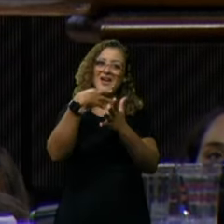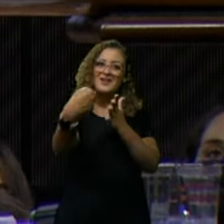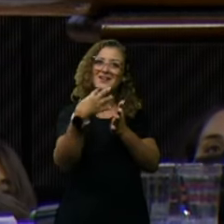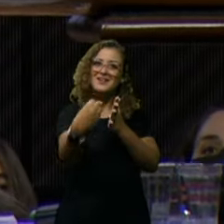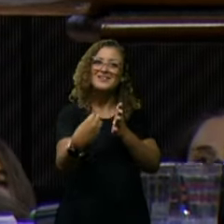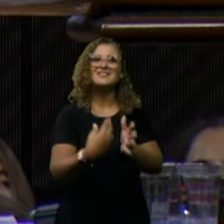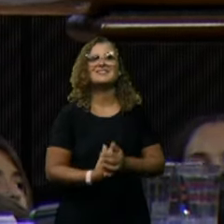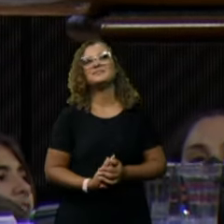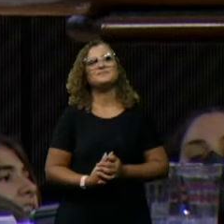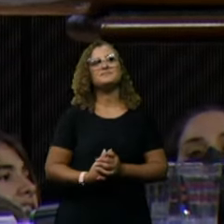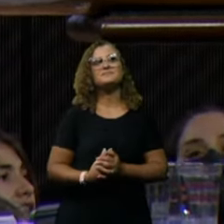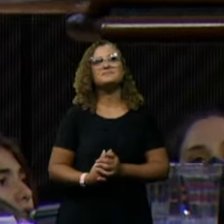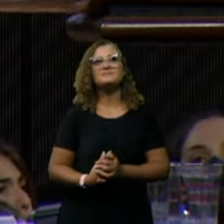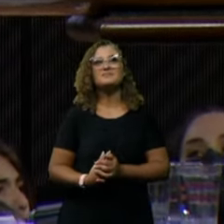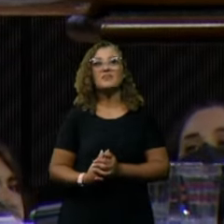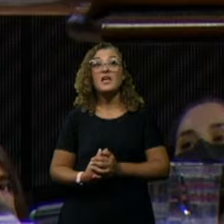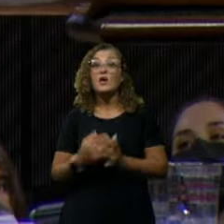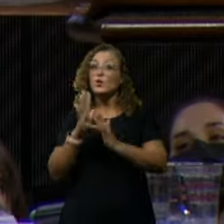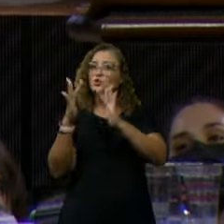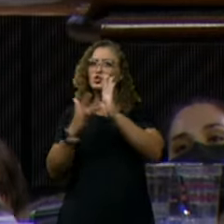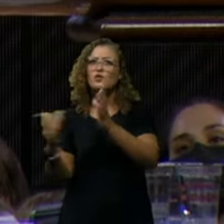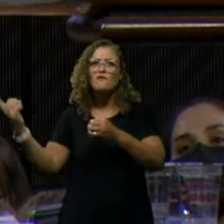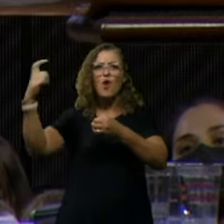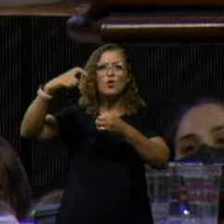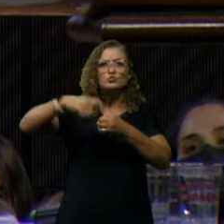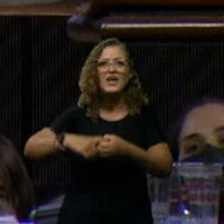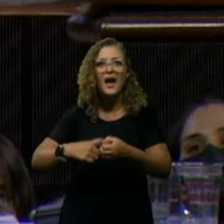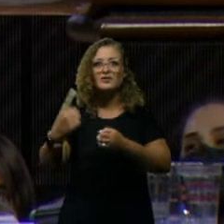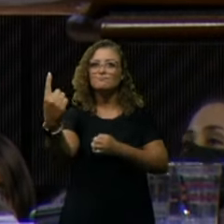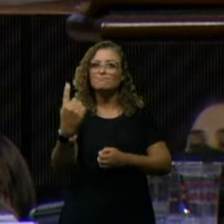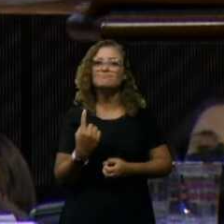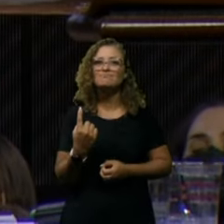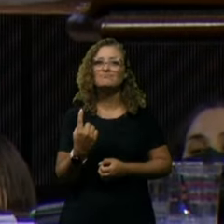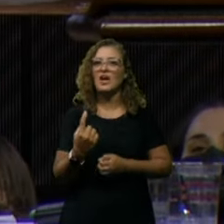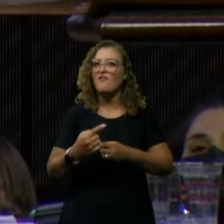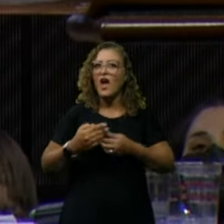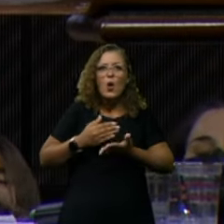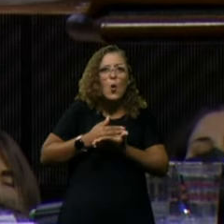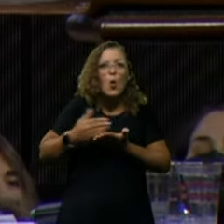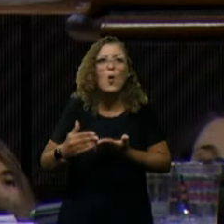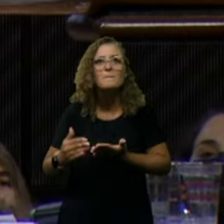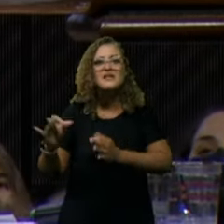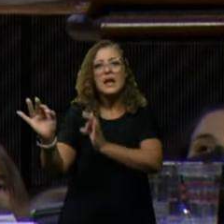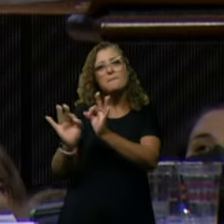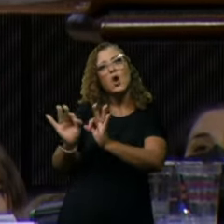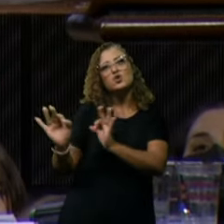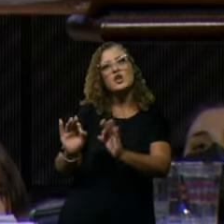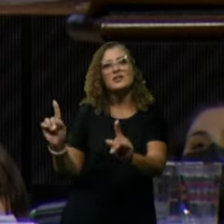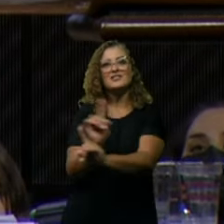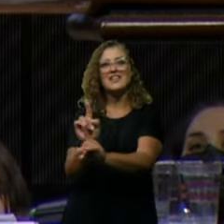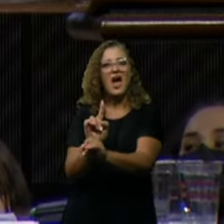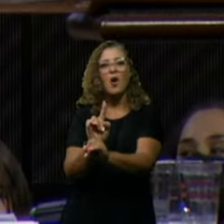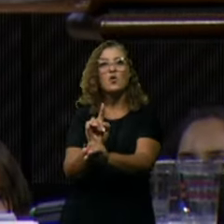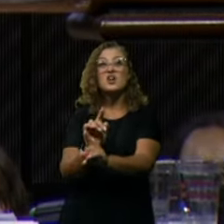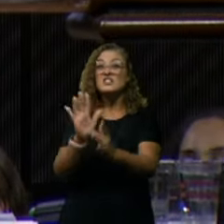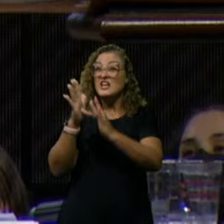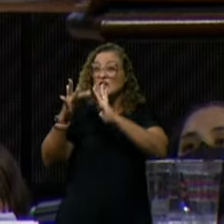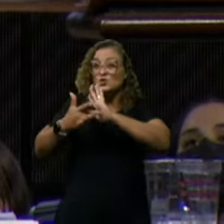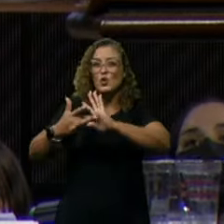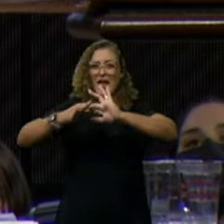vier de novo não vai abrir processo vai liberar